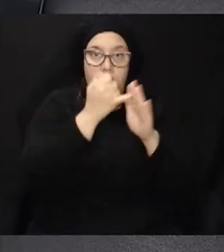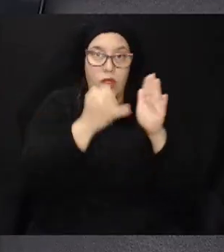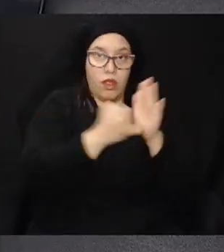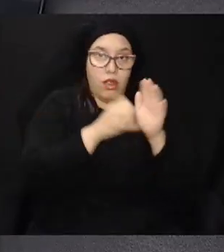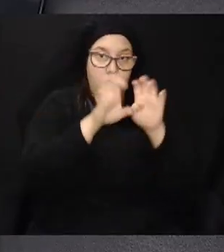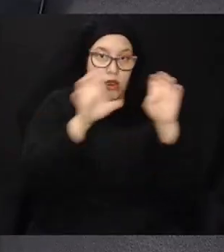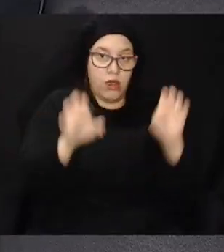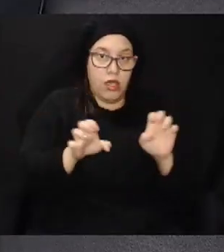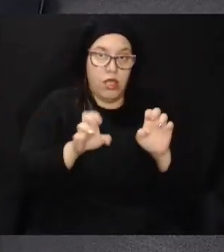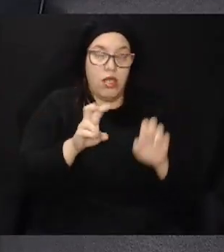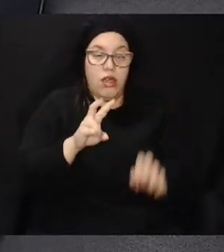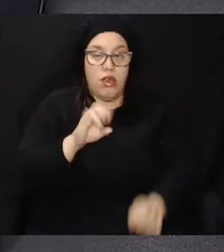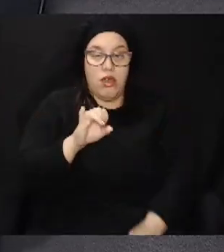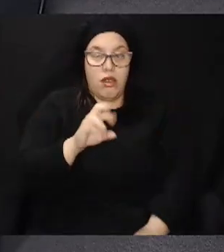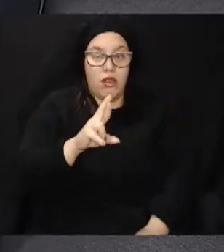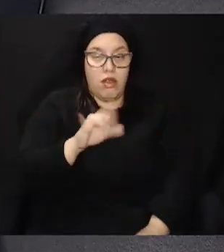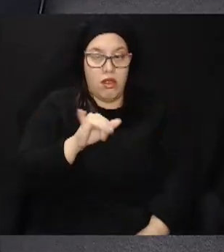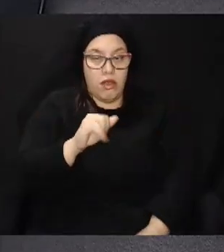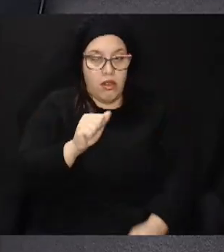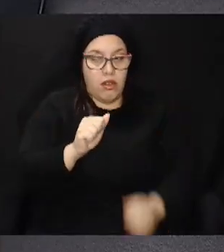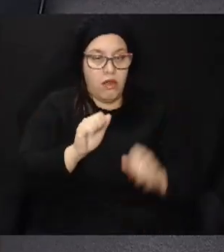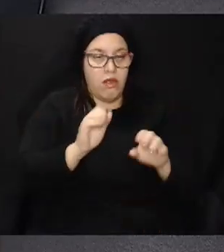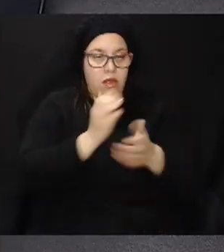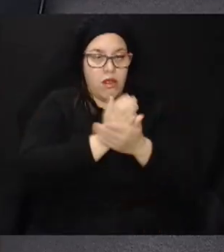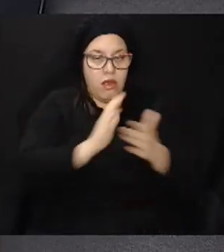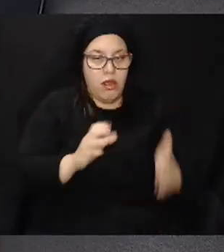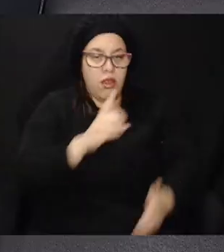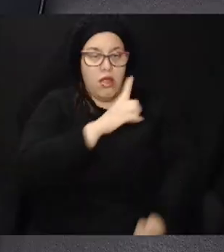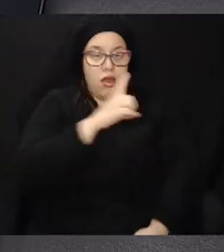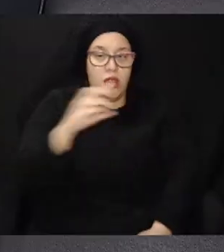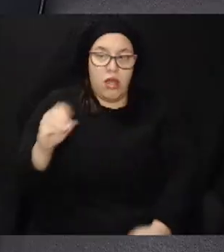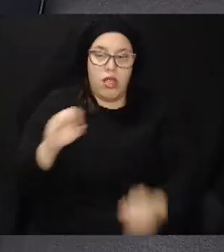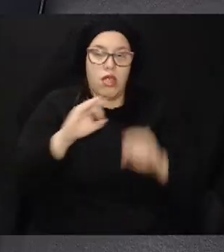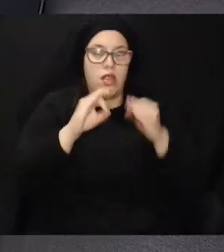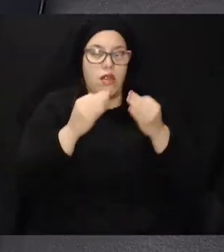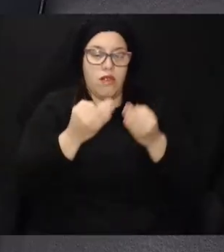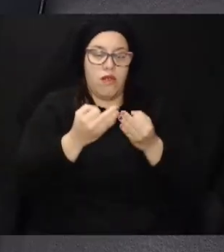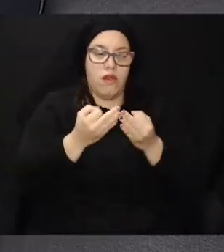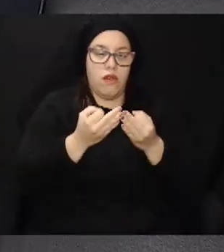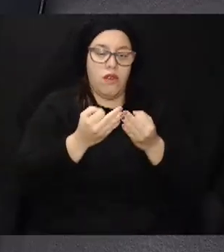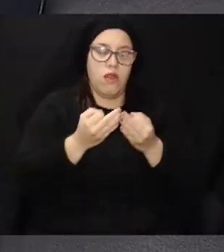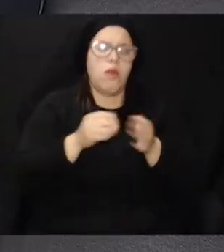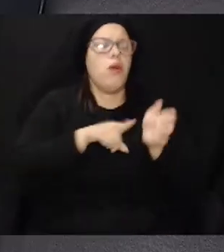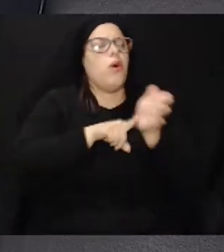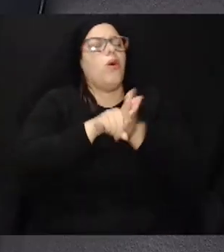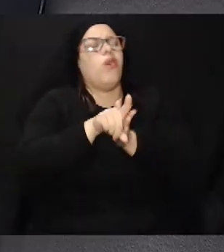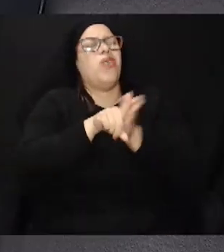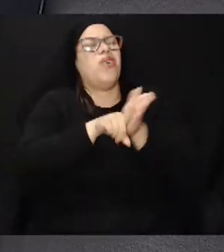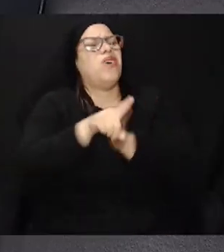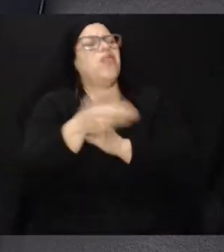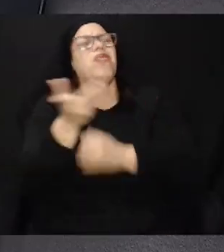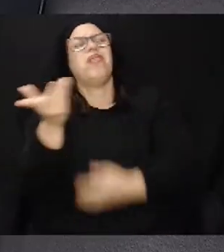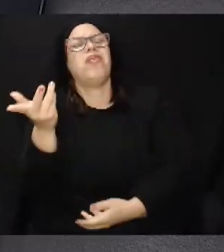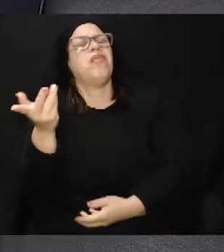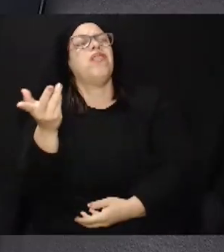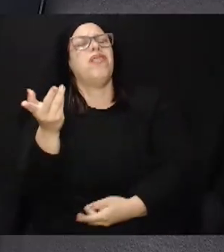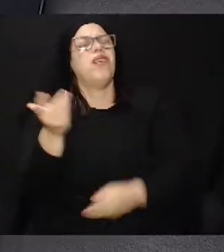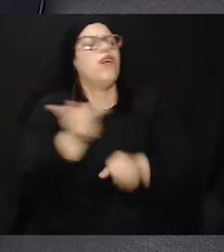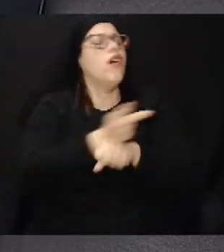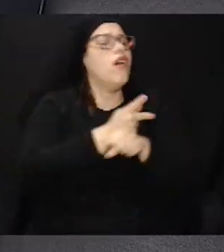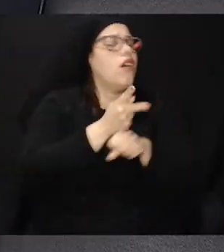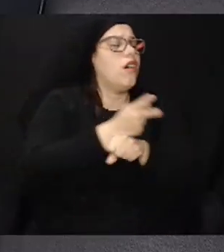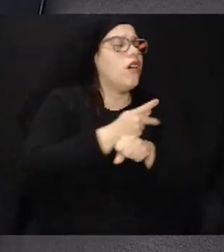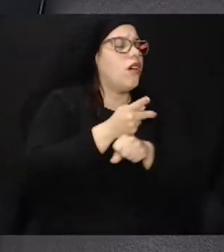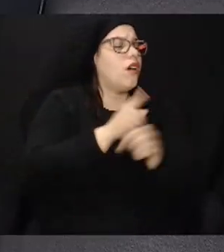viária e destrói quase 100 famílias. Então nós questionamos muito isso, buscamos esse questionamento através de